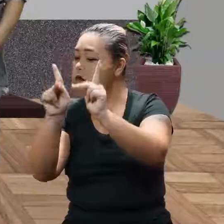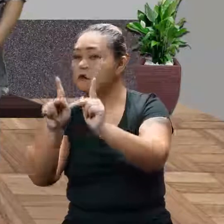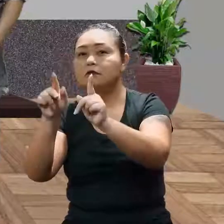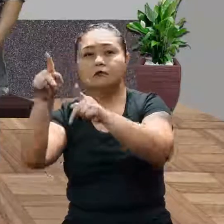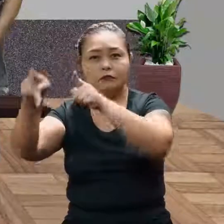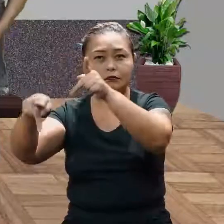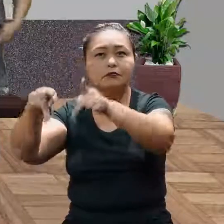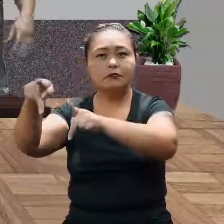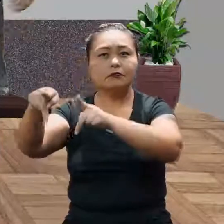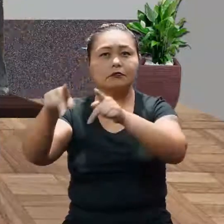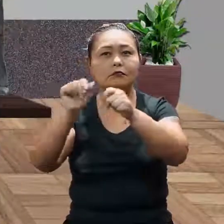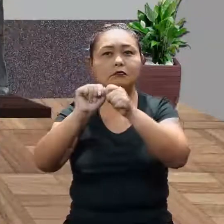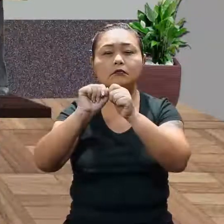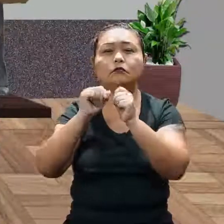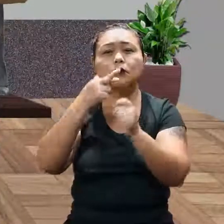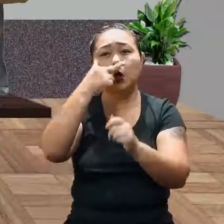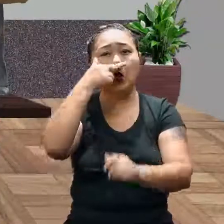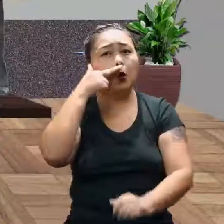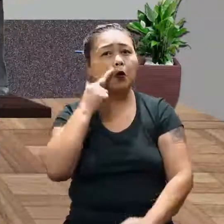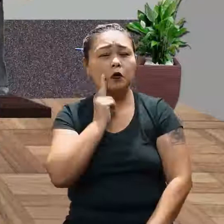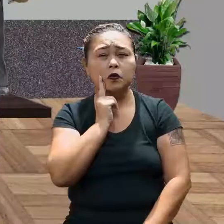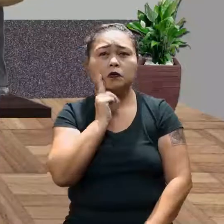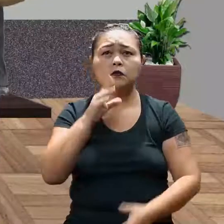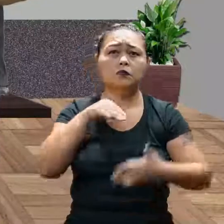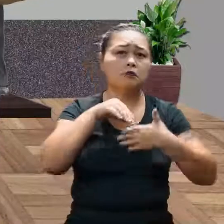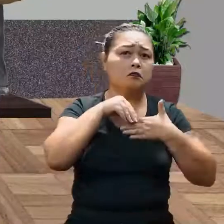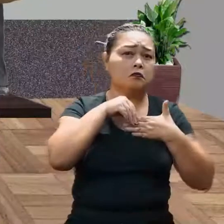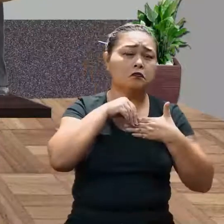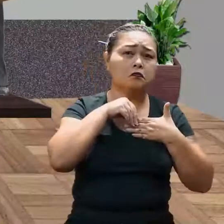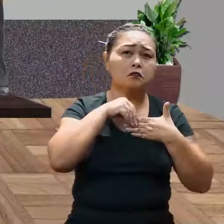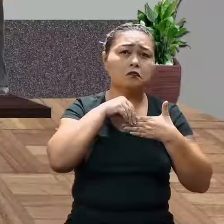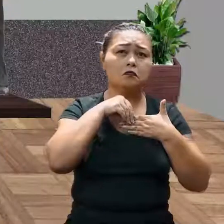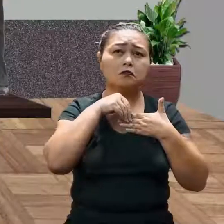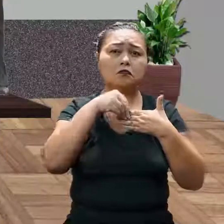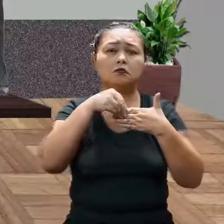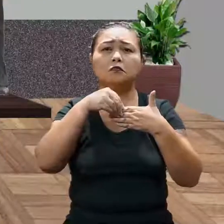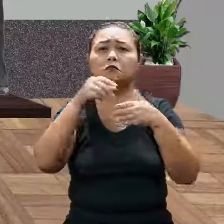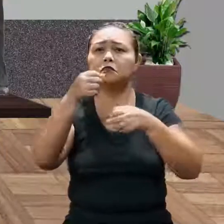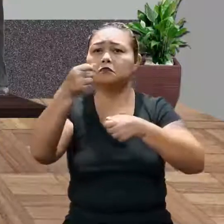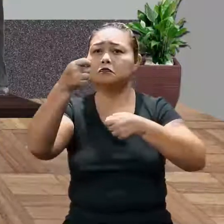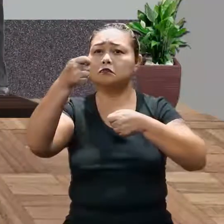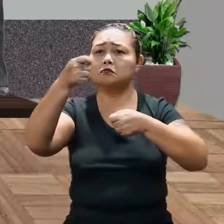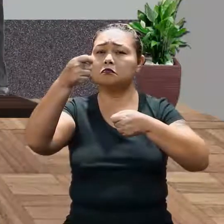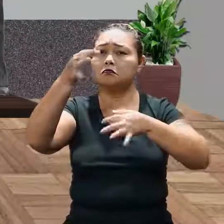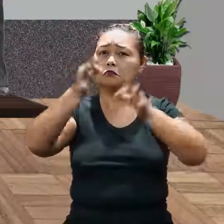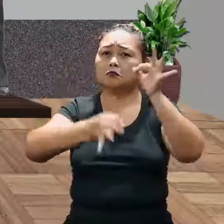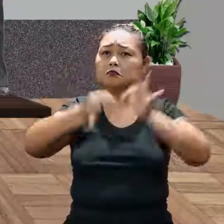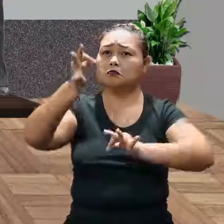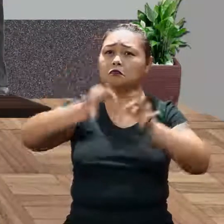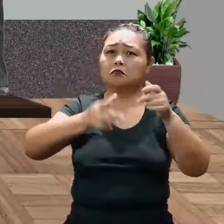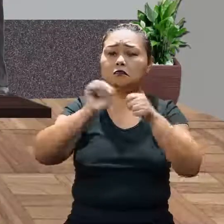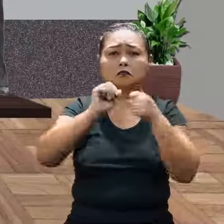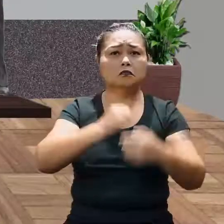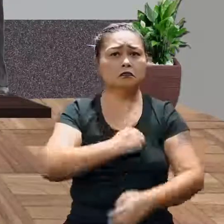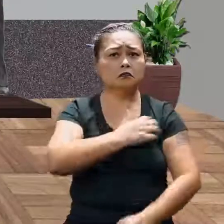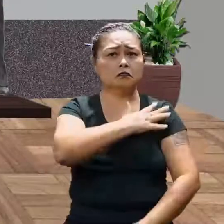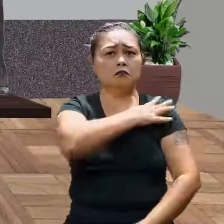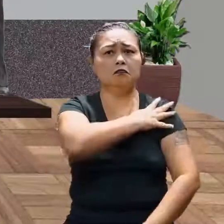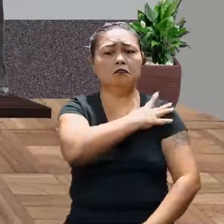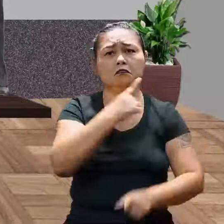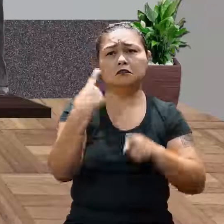tivemos aí Rondon foi levado para ser julgado no tribunal